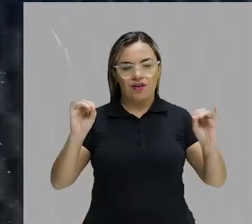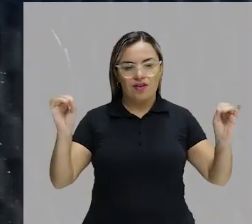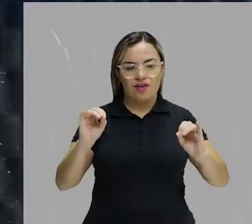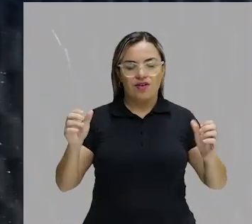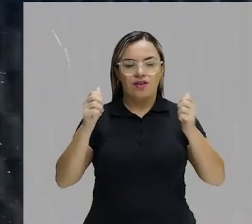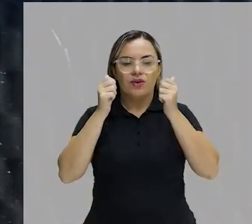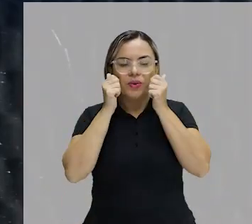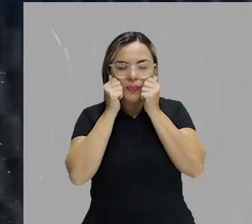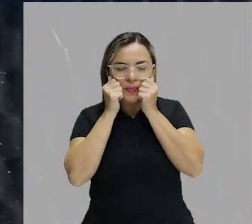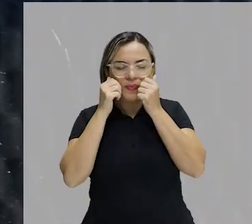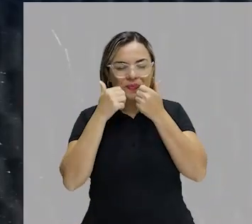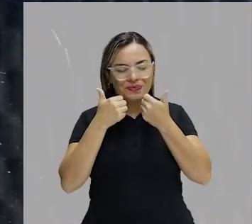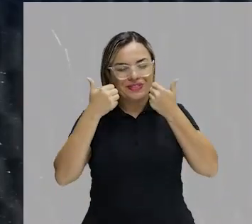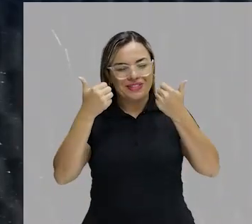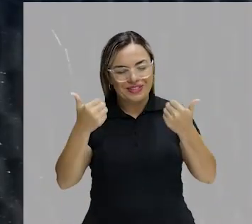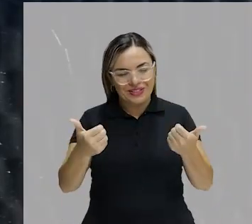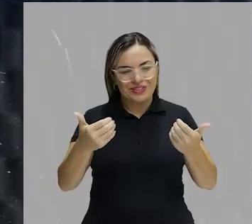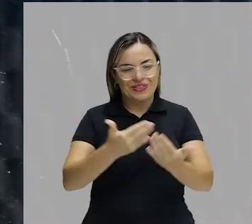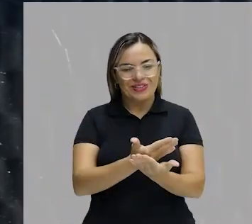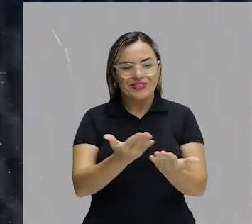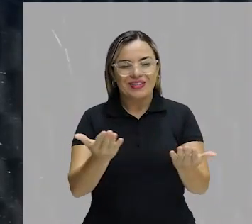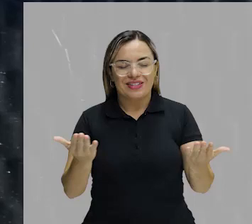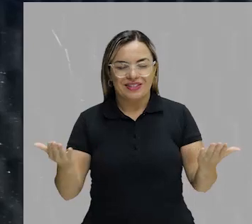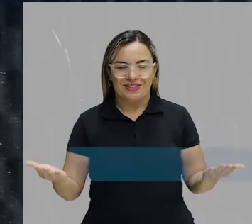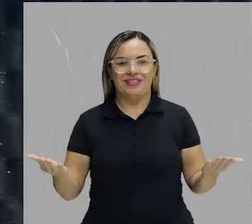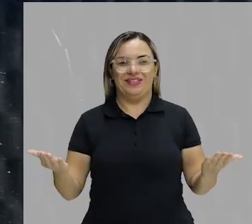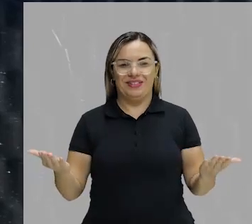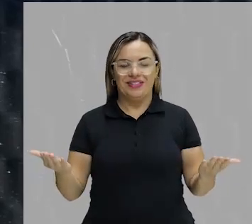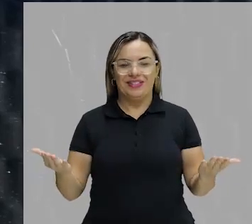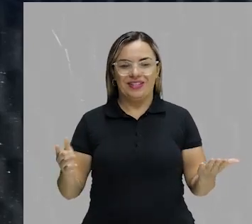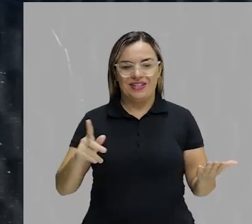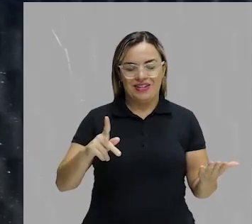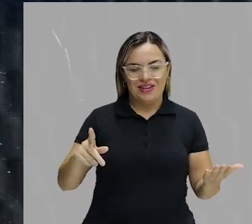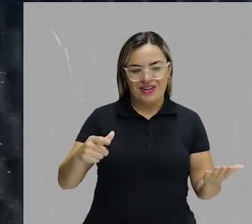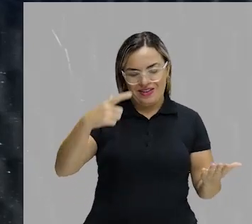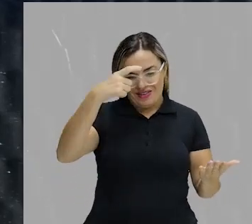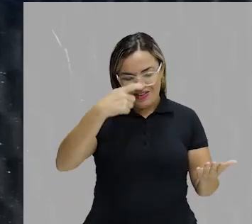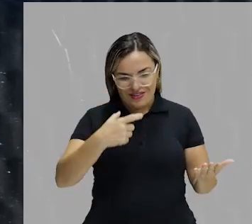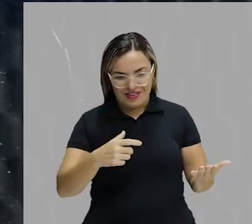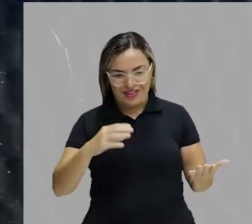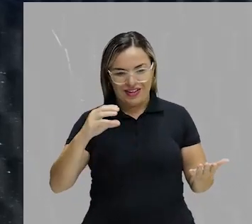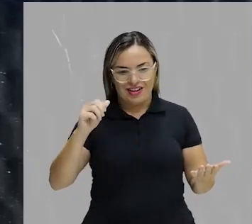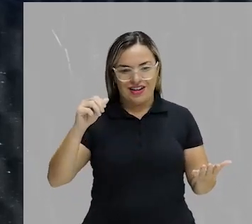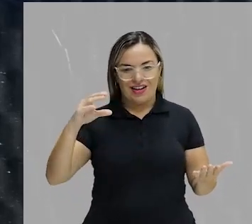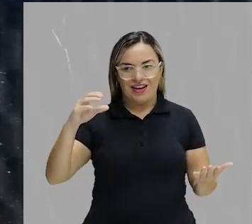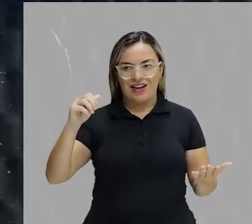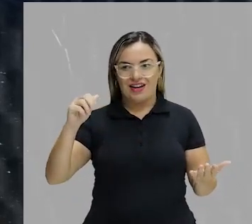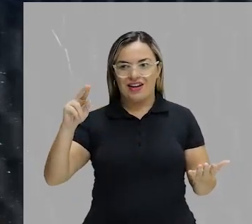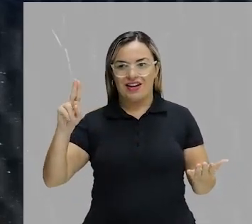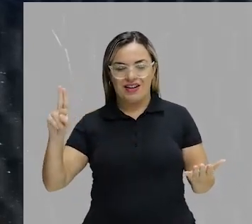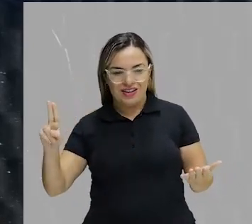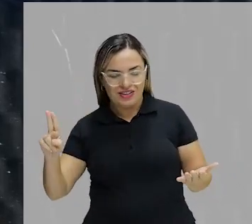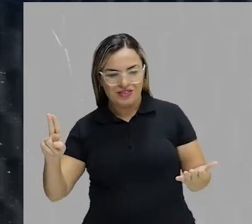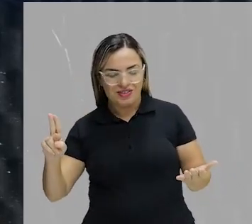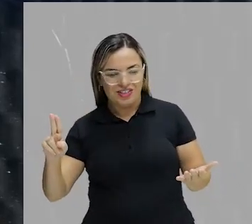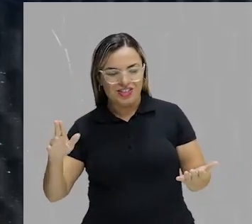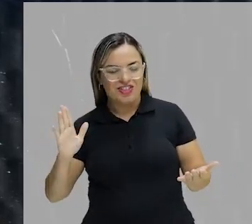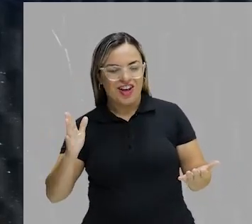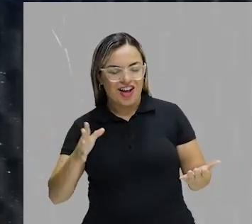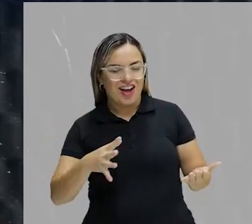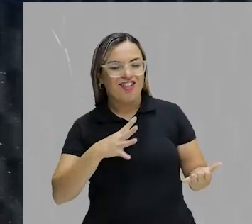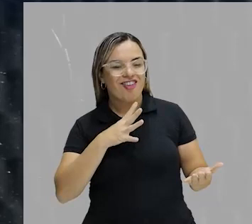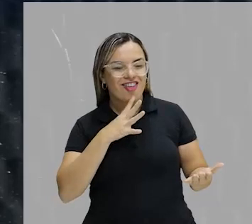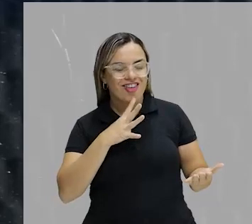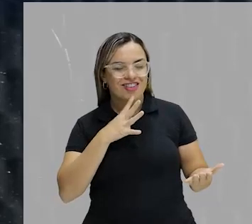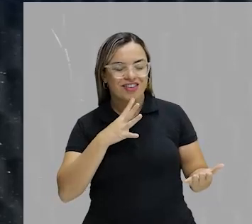Olá, chuchus, tudo bem com vocês? Eu sou a professora Cacau Sotero. Você já me conhece, vocês já